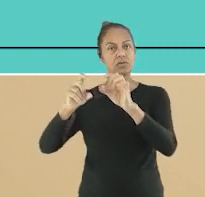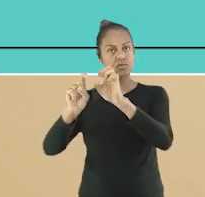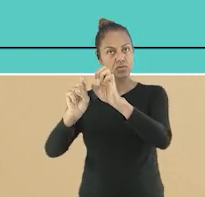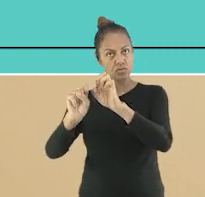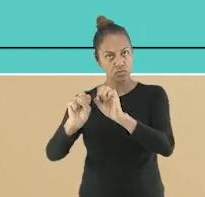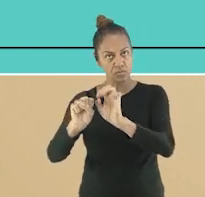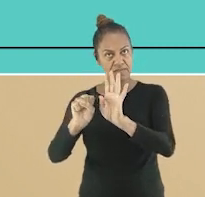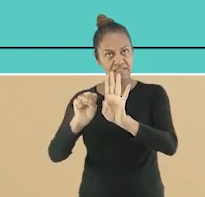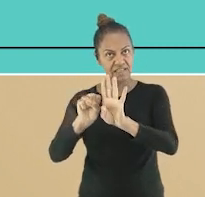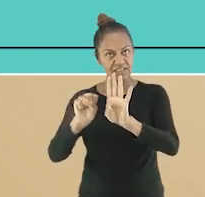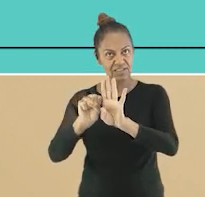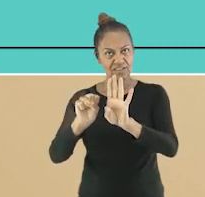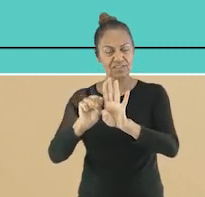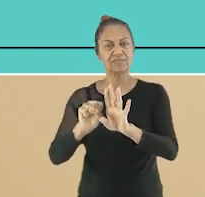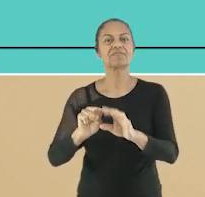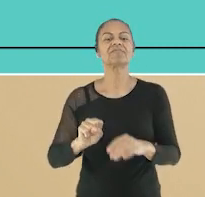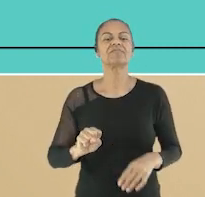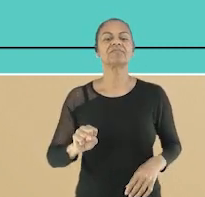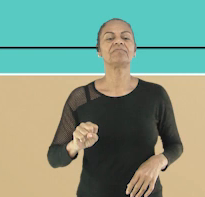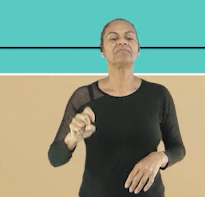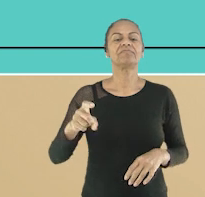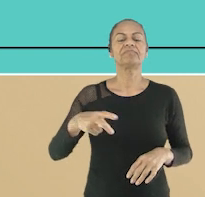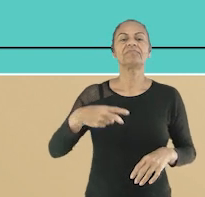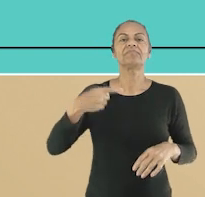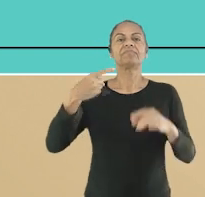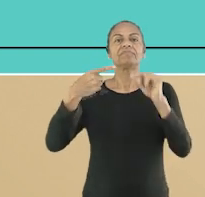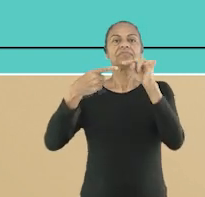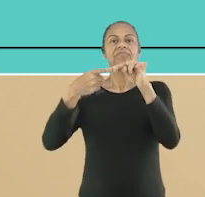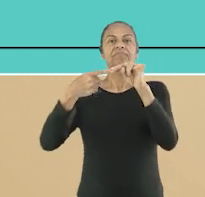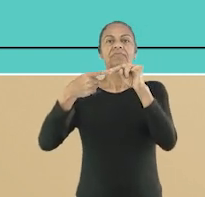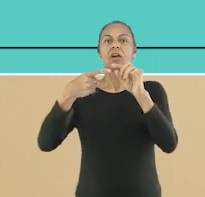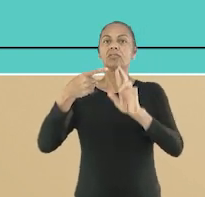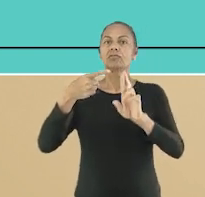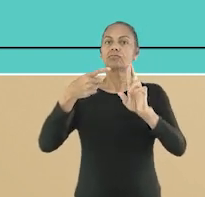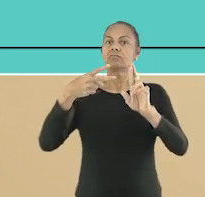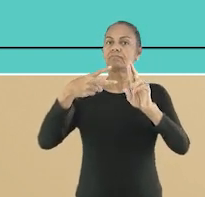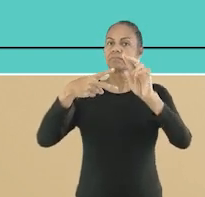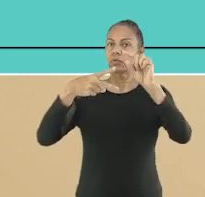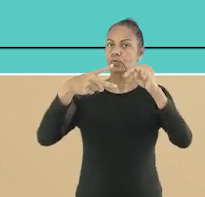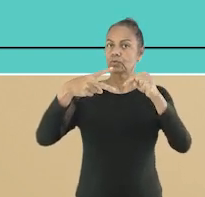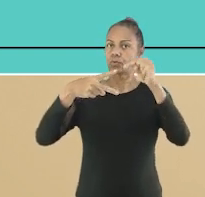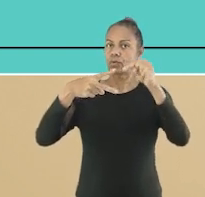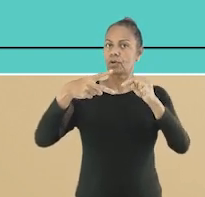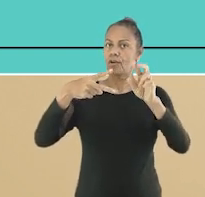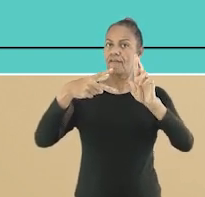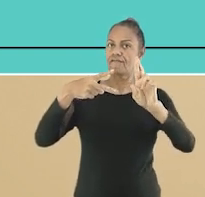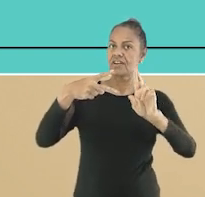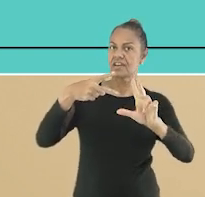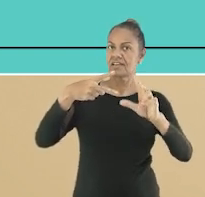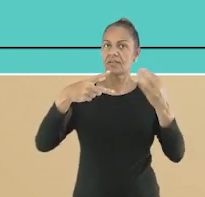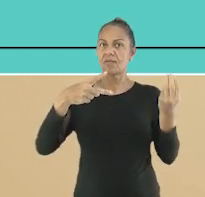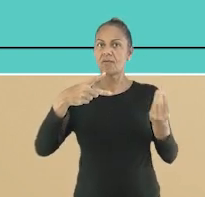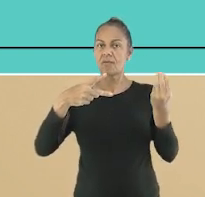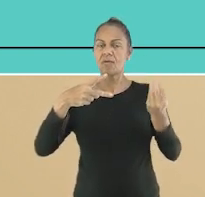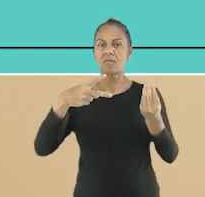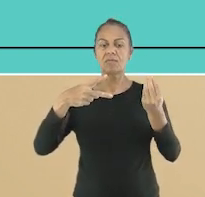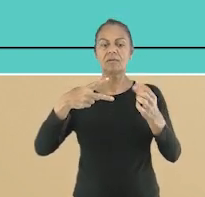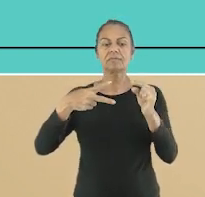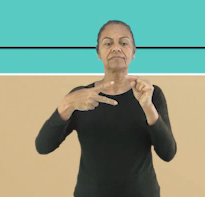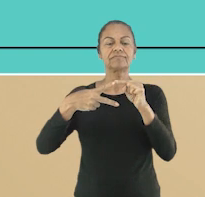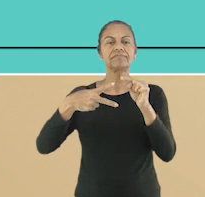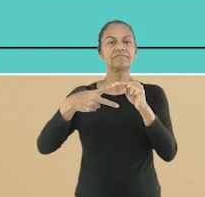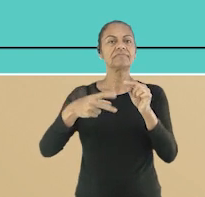tempo, mas é de propósito. Eu quero que você repare a diferença entre eles. Por exemplo,